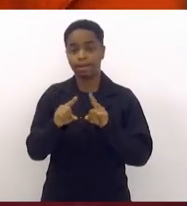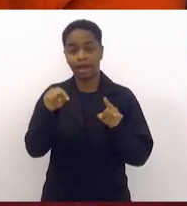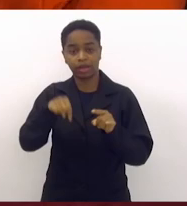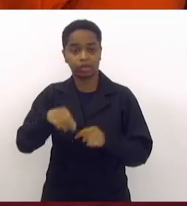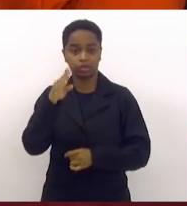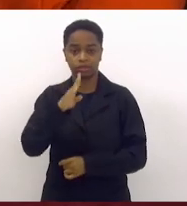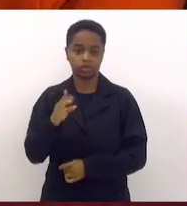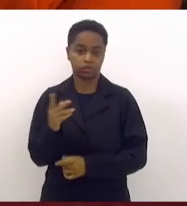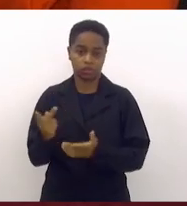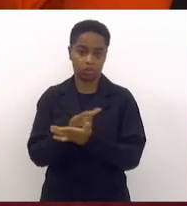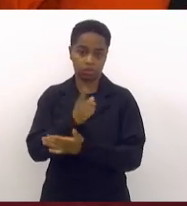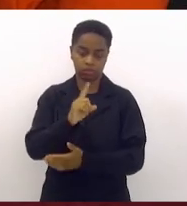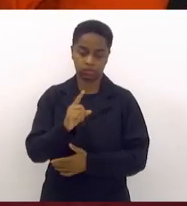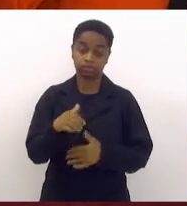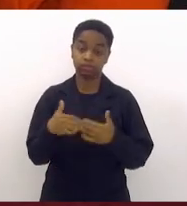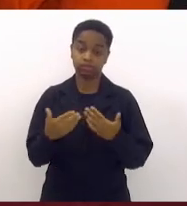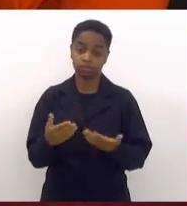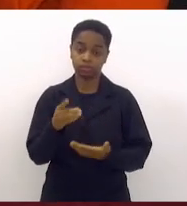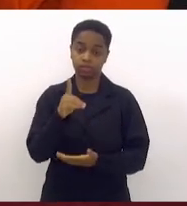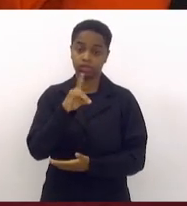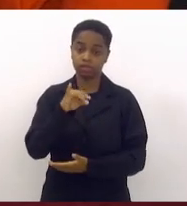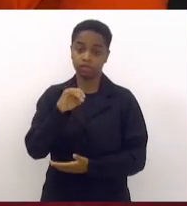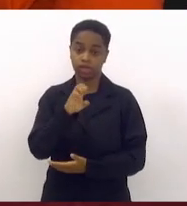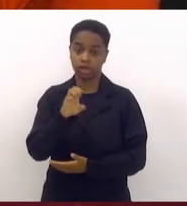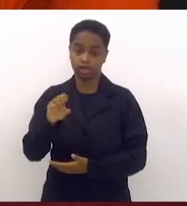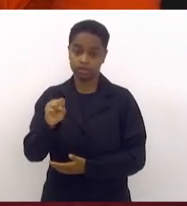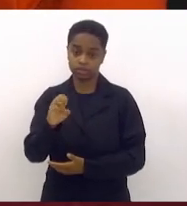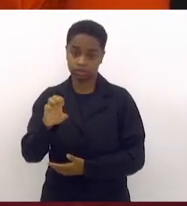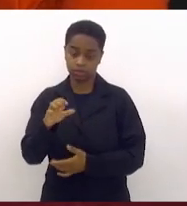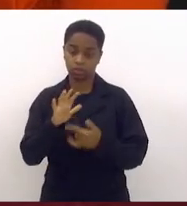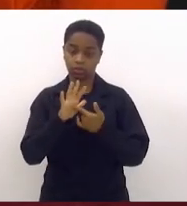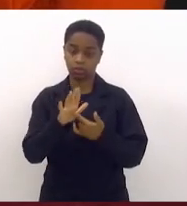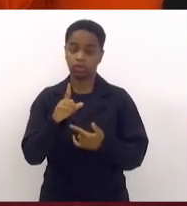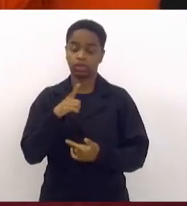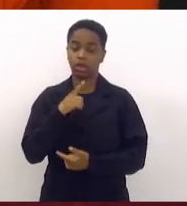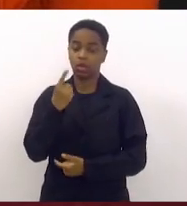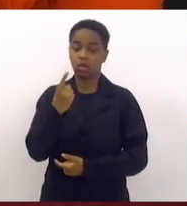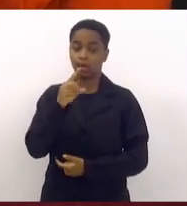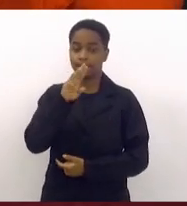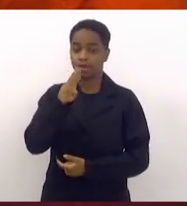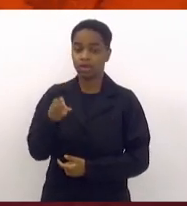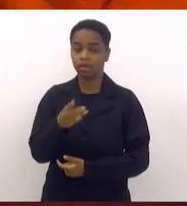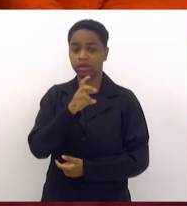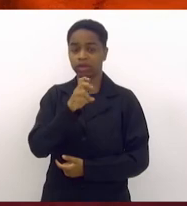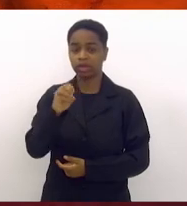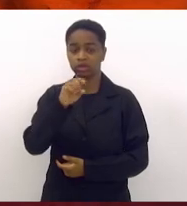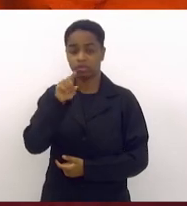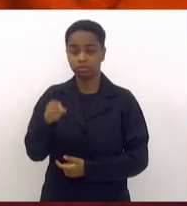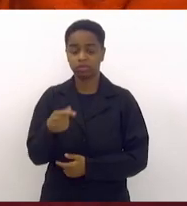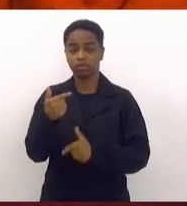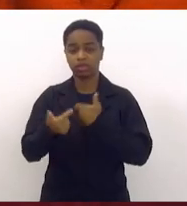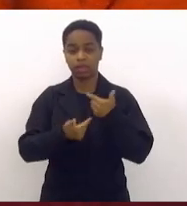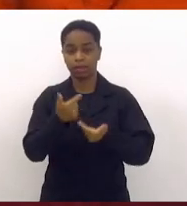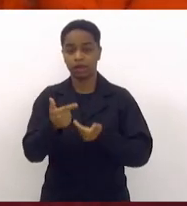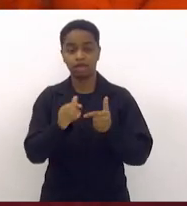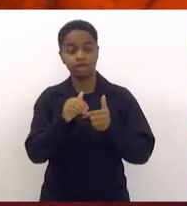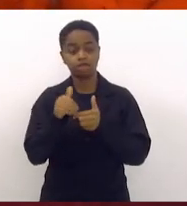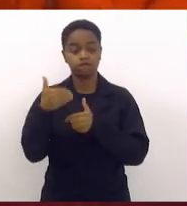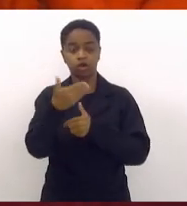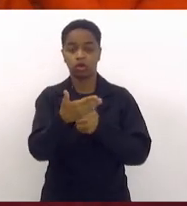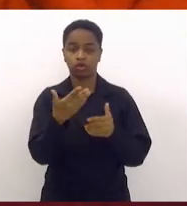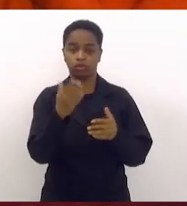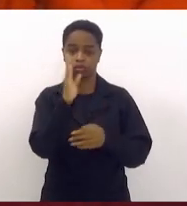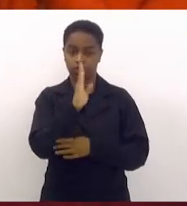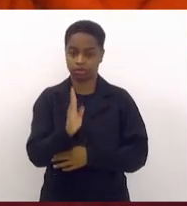próprio dides nós tivemos 1. 500.000 postos de trabalho gerados fora do país nos